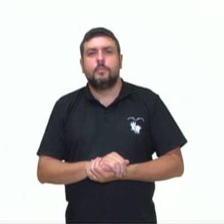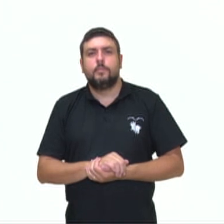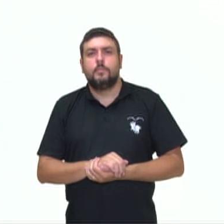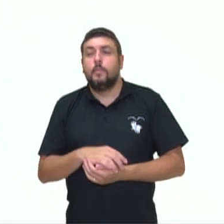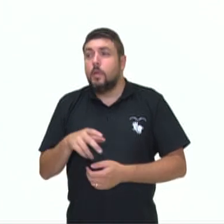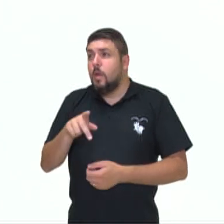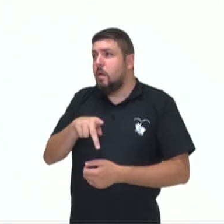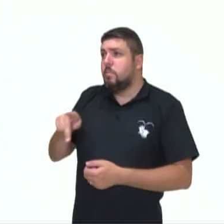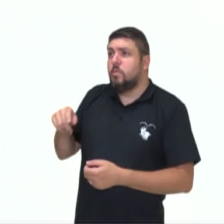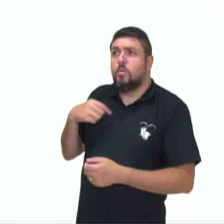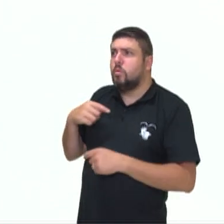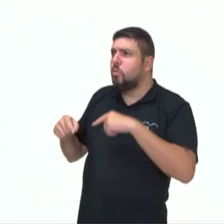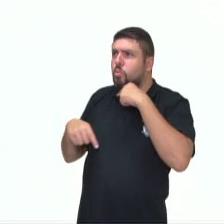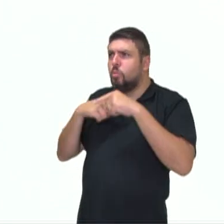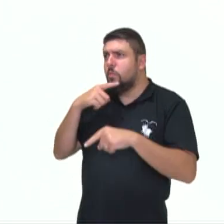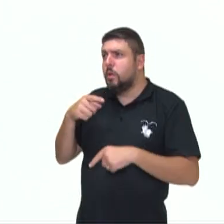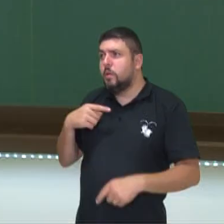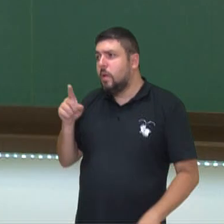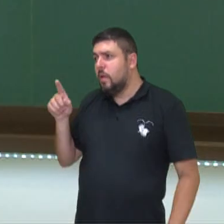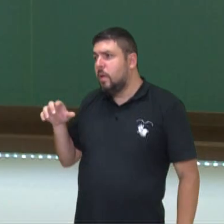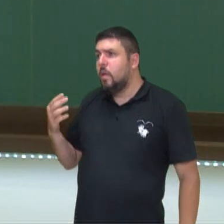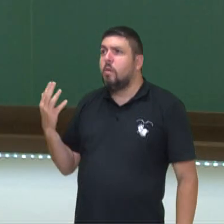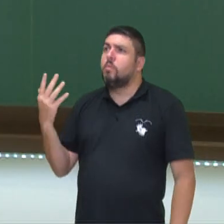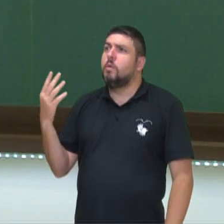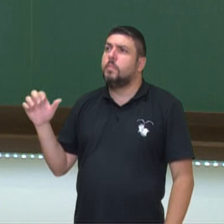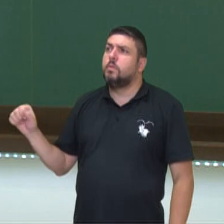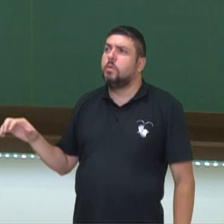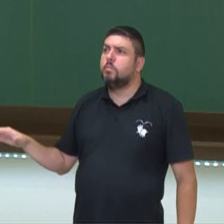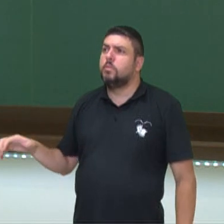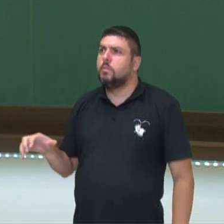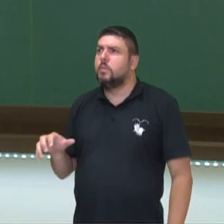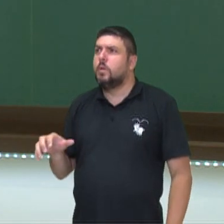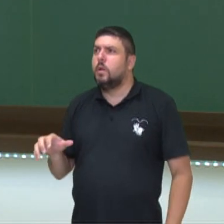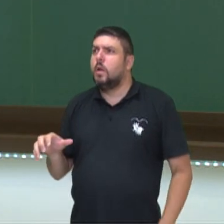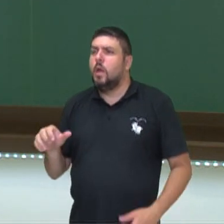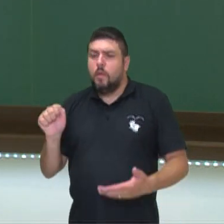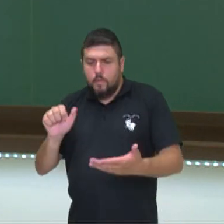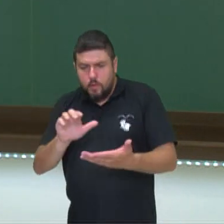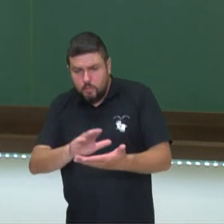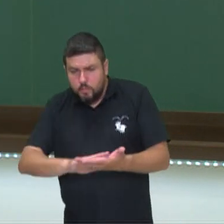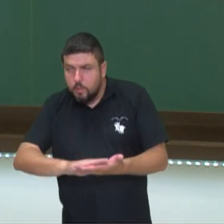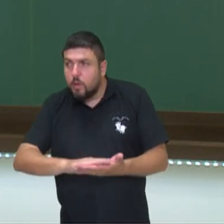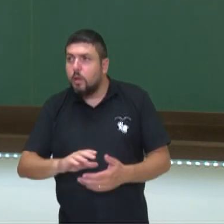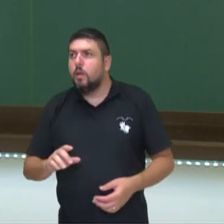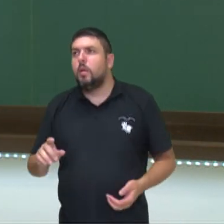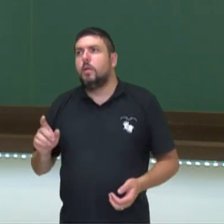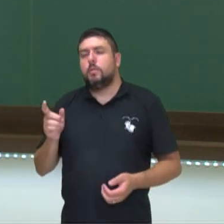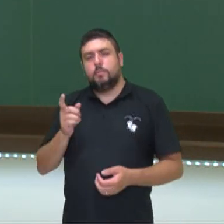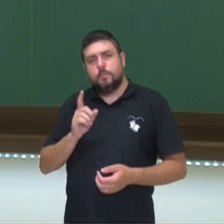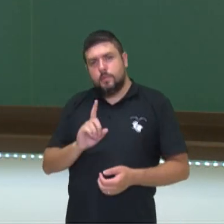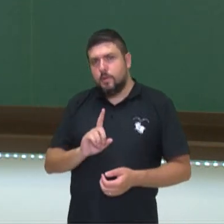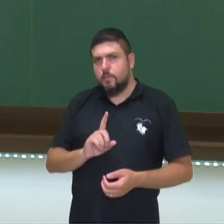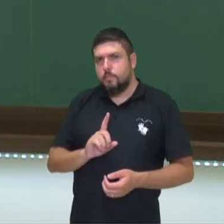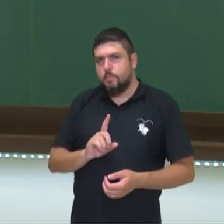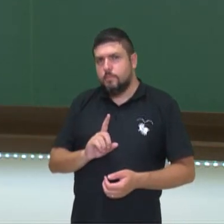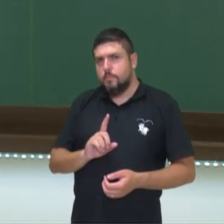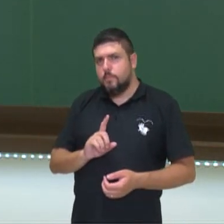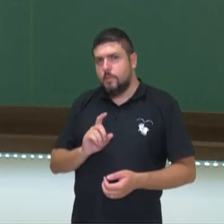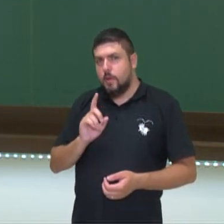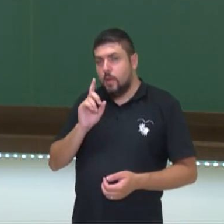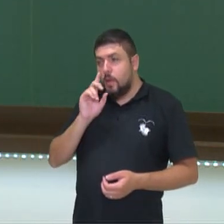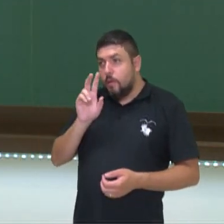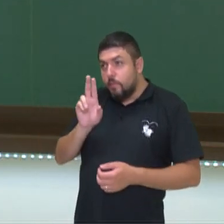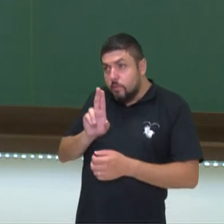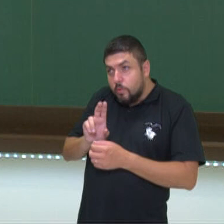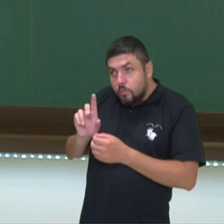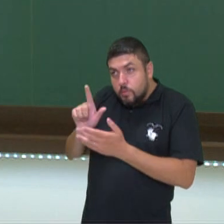não adianta, ela pegou com a mão, daí vai limpar, vai sujar de novo. Não, ela vai usar um pano, uma toalha